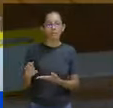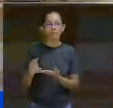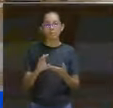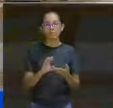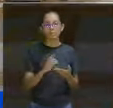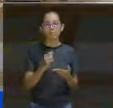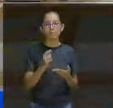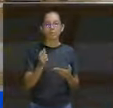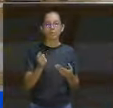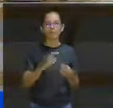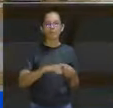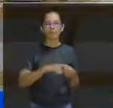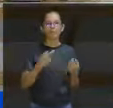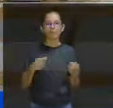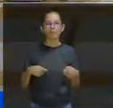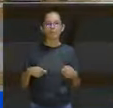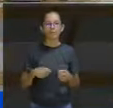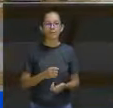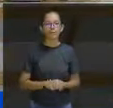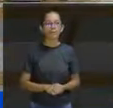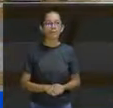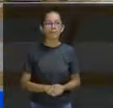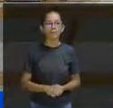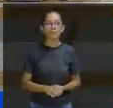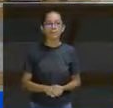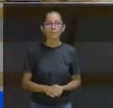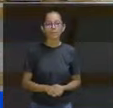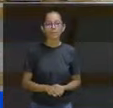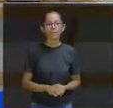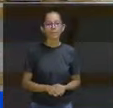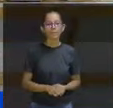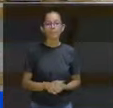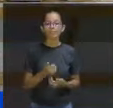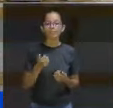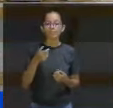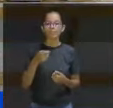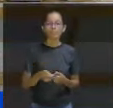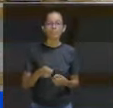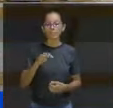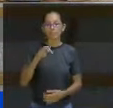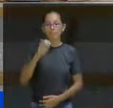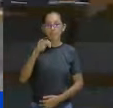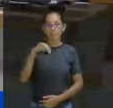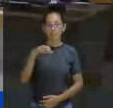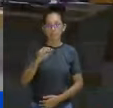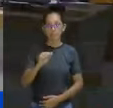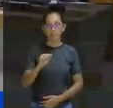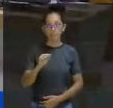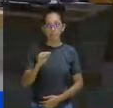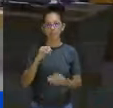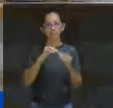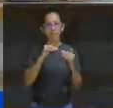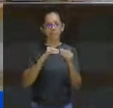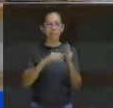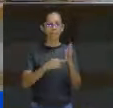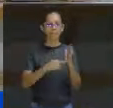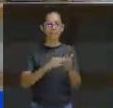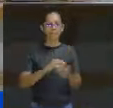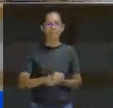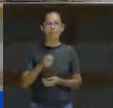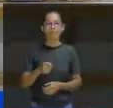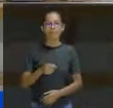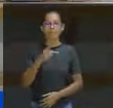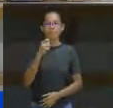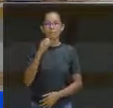voto. Disponibilizado. É o meu voto. Foco na parte central da mesa. Vota Visa Tina Souza. Acompanho o relator, presidente. Visa